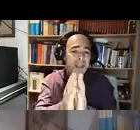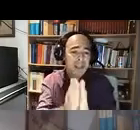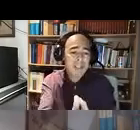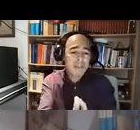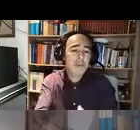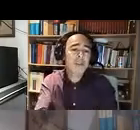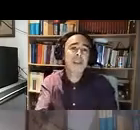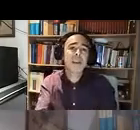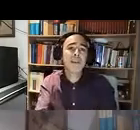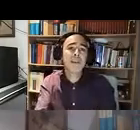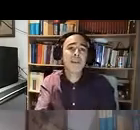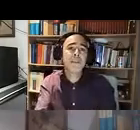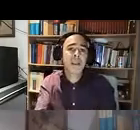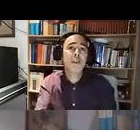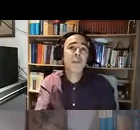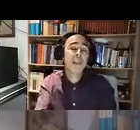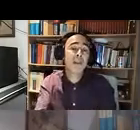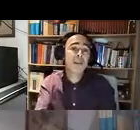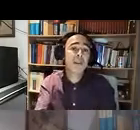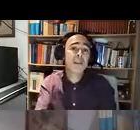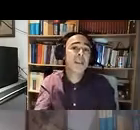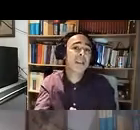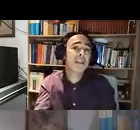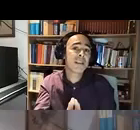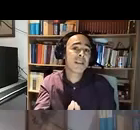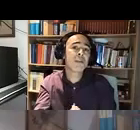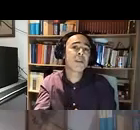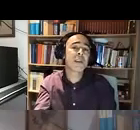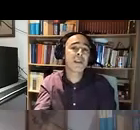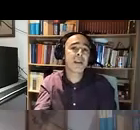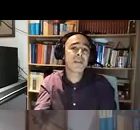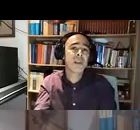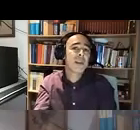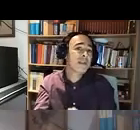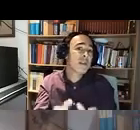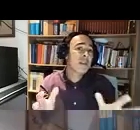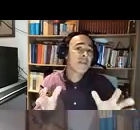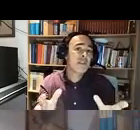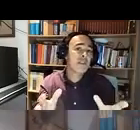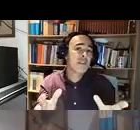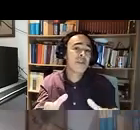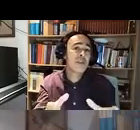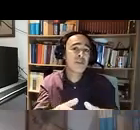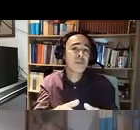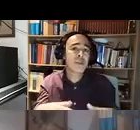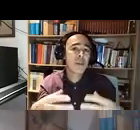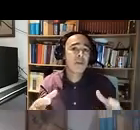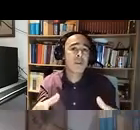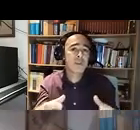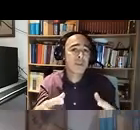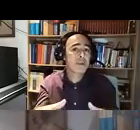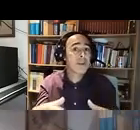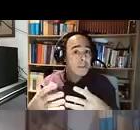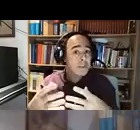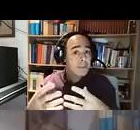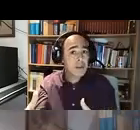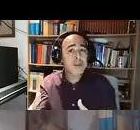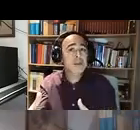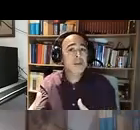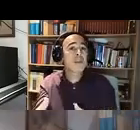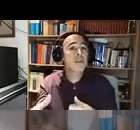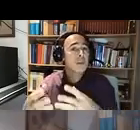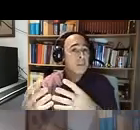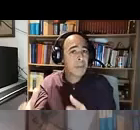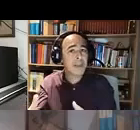agora tá mas essa pessoa que está aqui ela foi convidado hoje e ela decide hoje Entrar ela vai falar pessoalmente com uma das pessoas que convidou que tanto